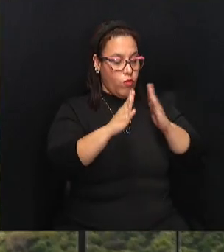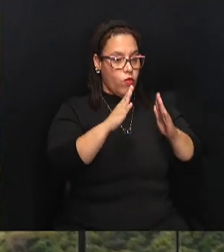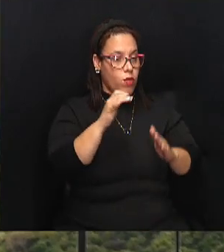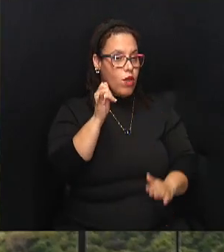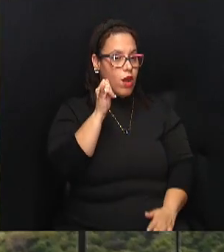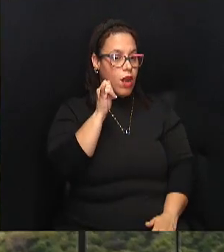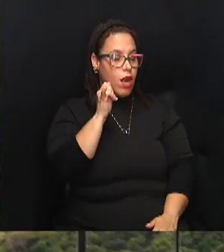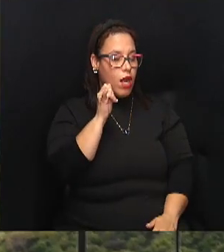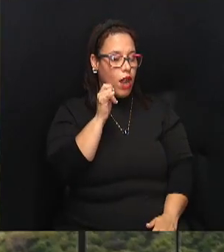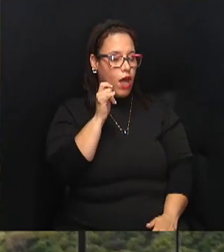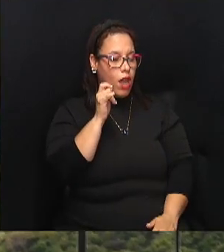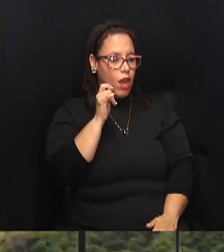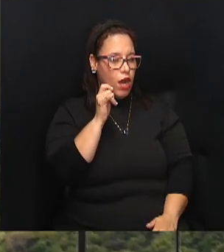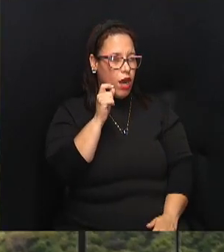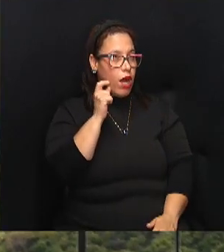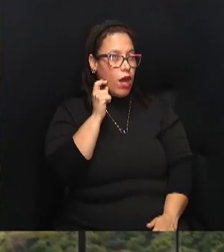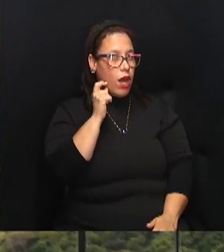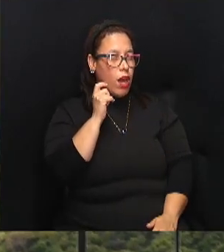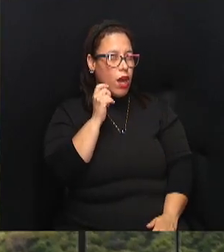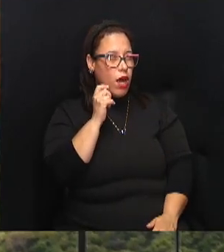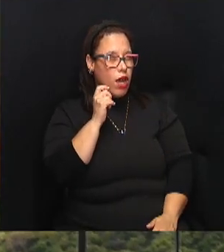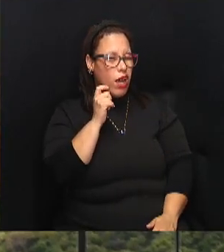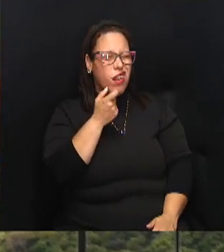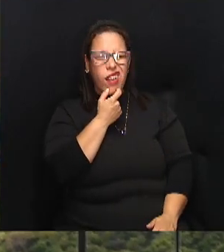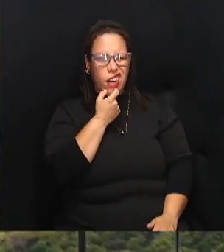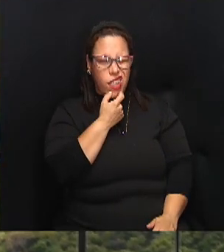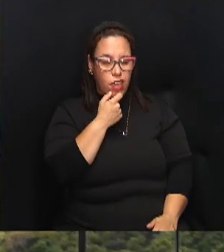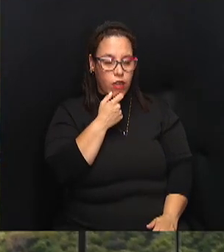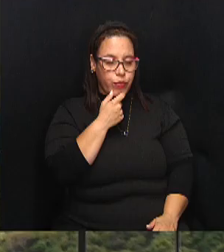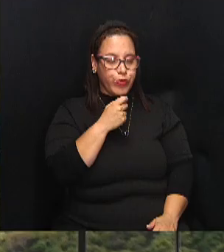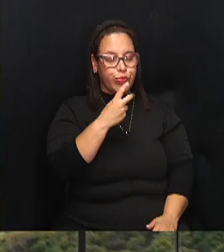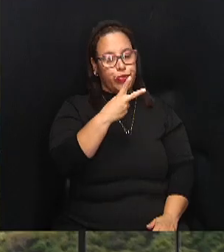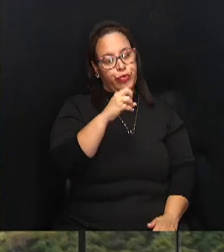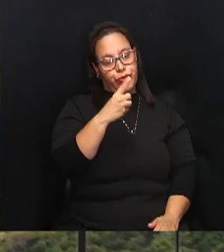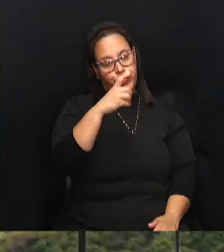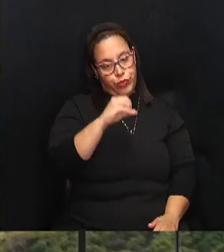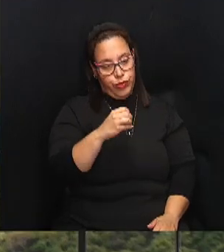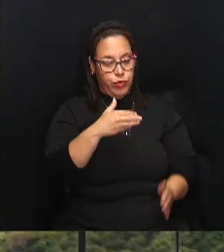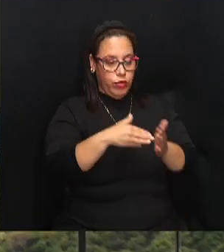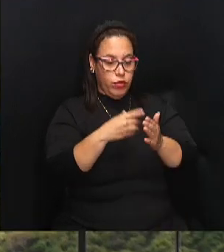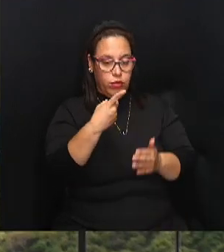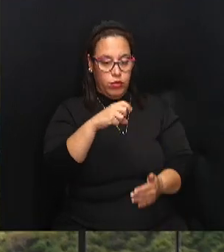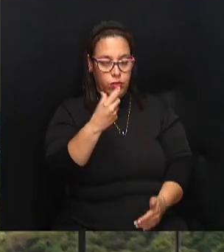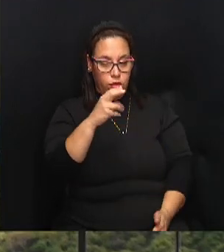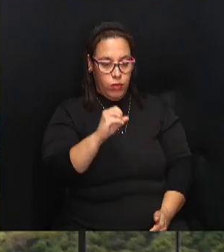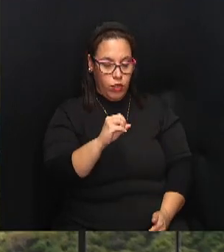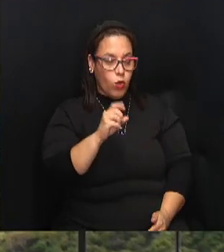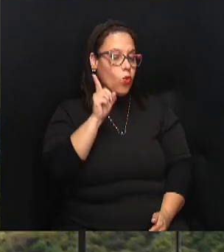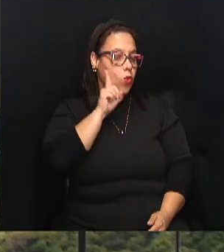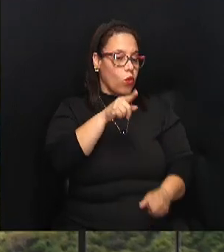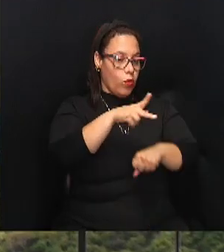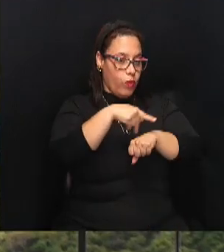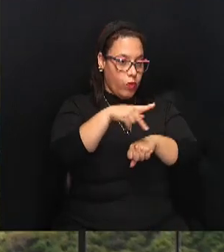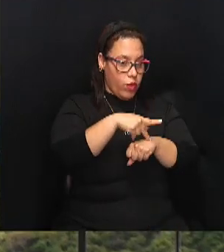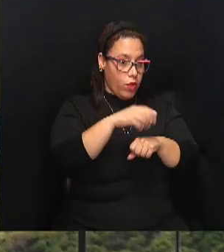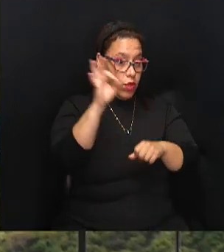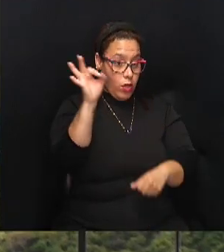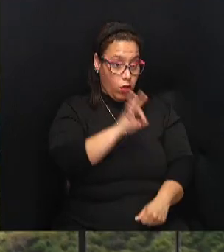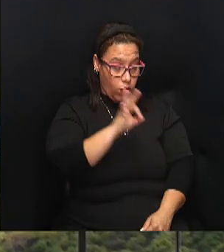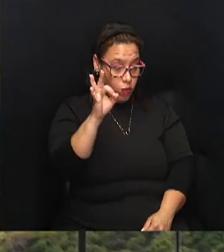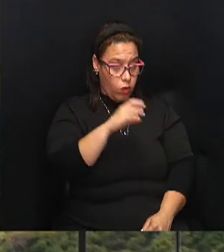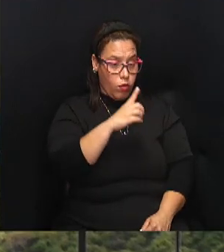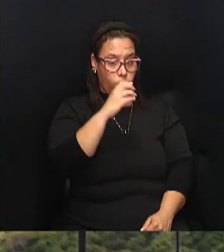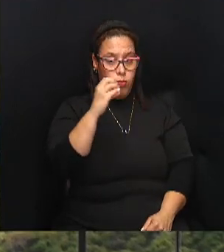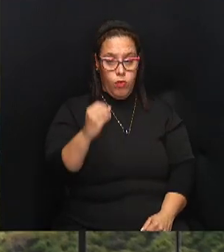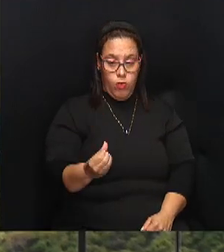um aumento de 162% entre 2010 e 2018. Nos Estados Unidos, a taxa chega a